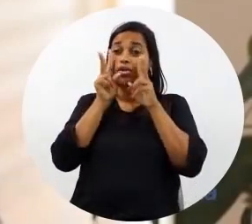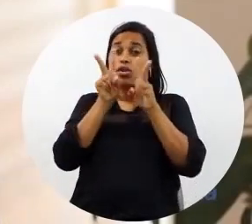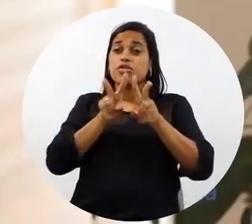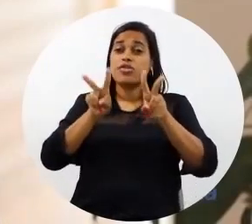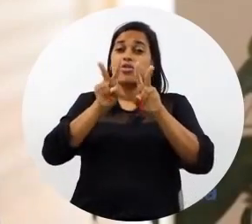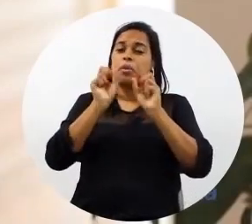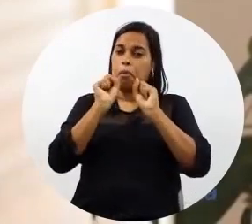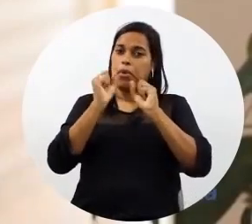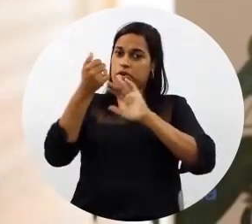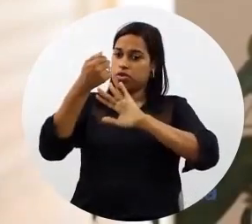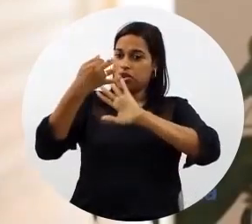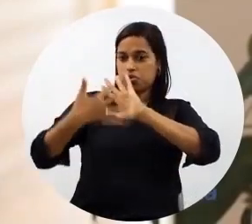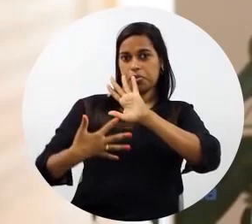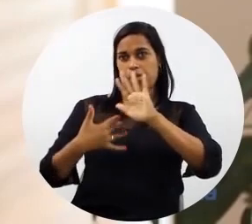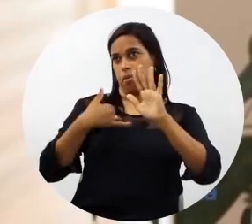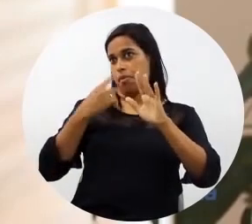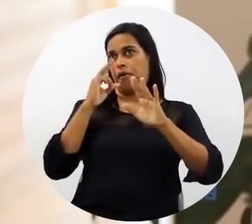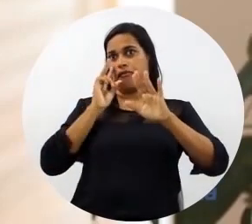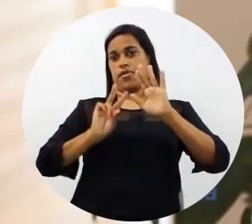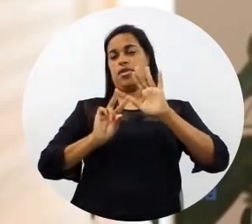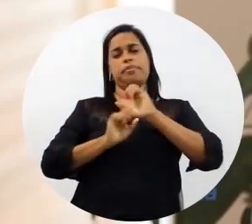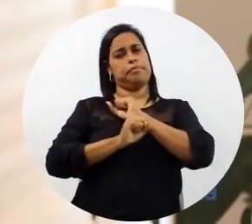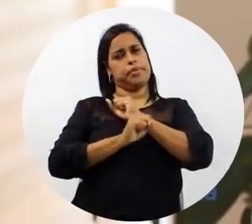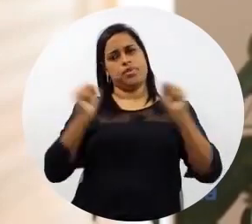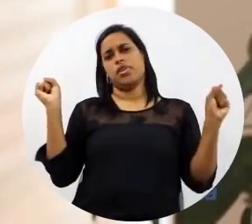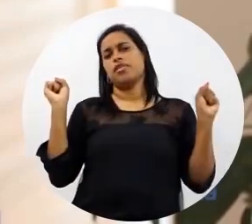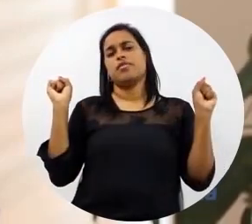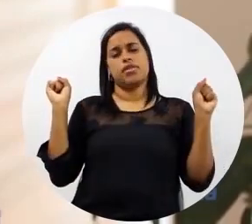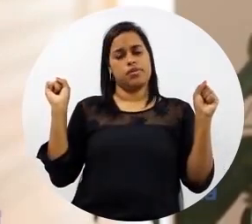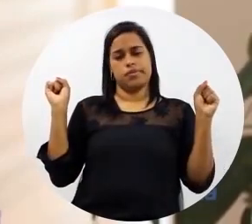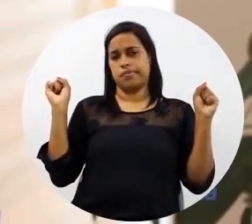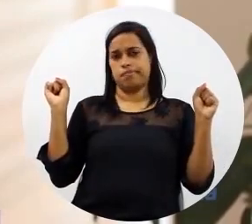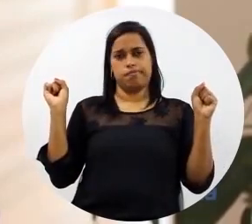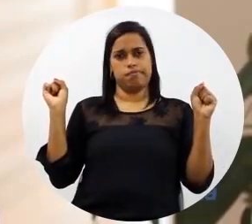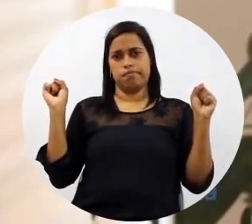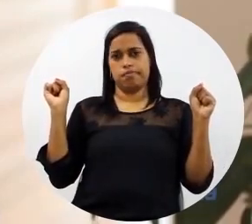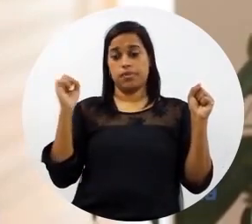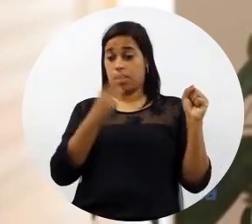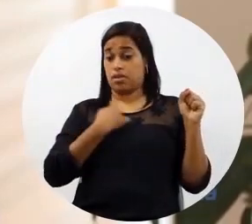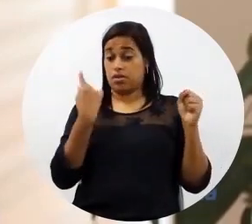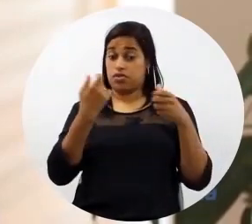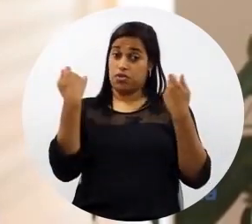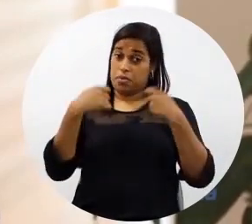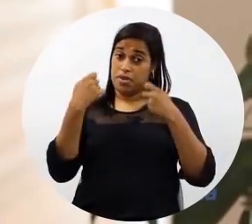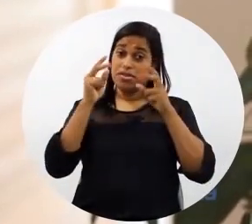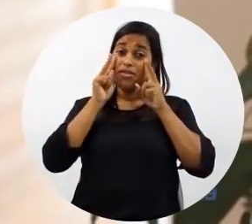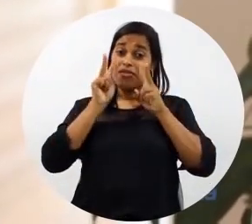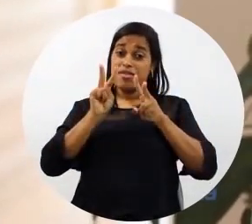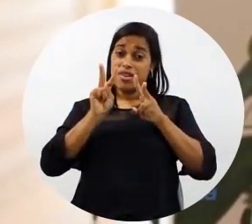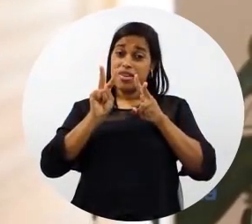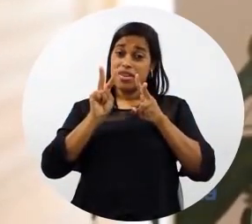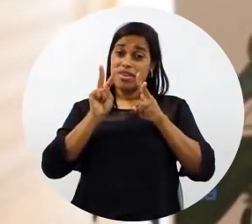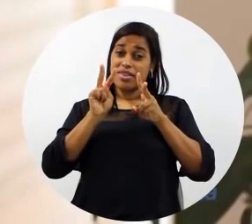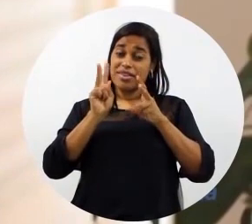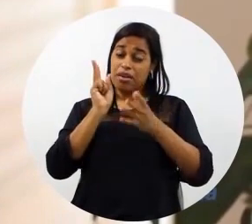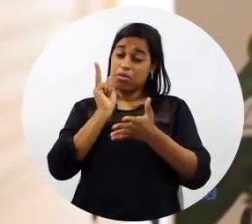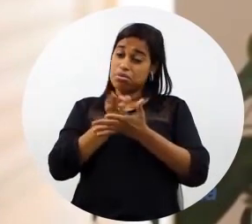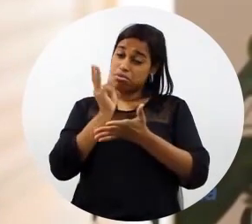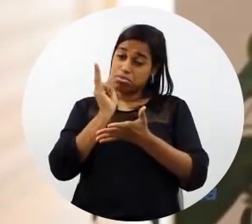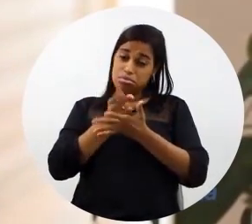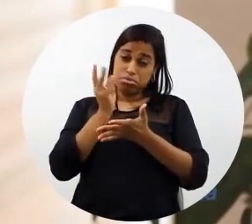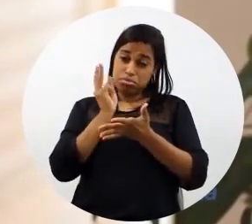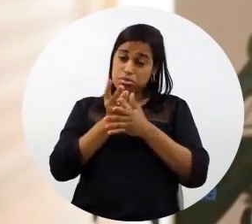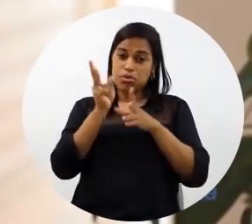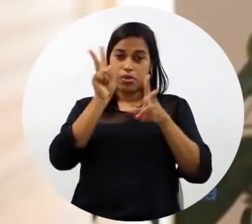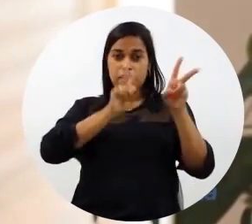ser explicado pelos seus olhos. Não pode. Aquilo que a gente precisa ver está muito além daquilo